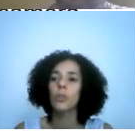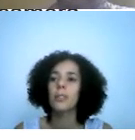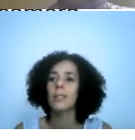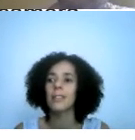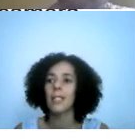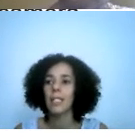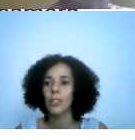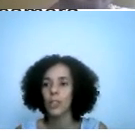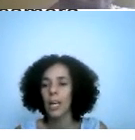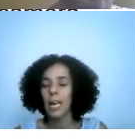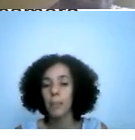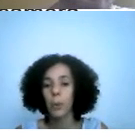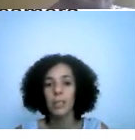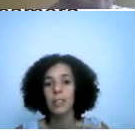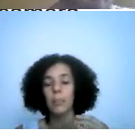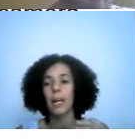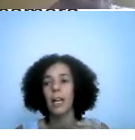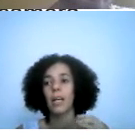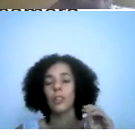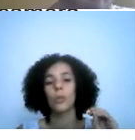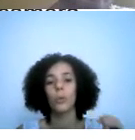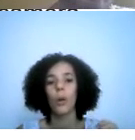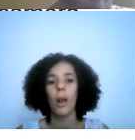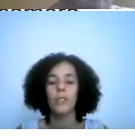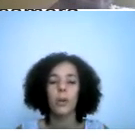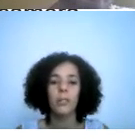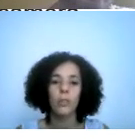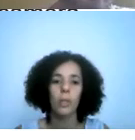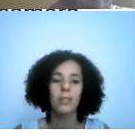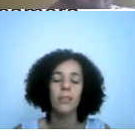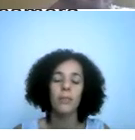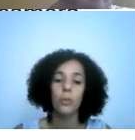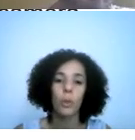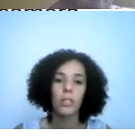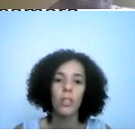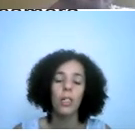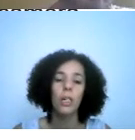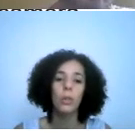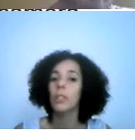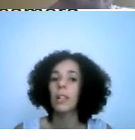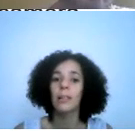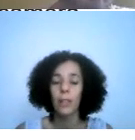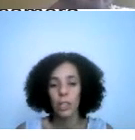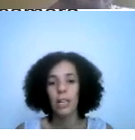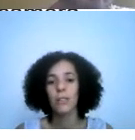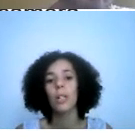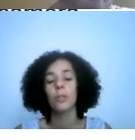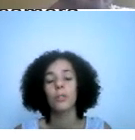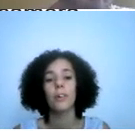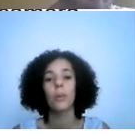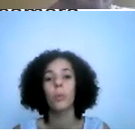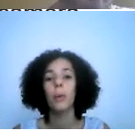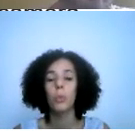de 2016, ela é importante para a gente controlar as espécies exóticas invasoras e vegetais de